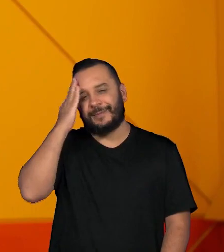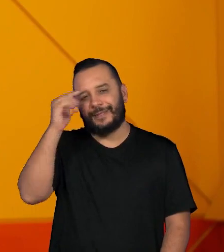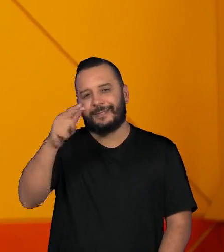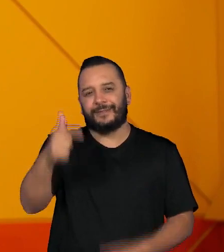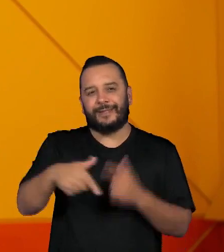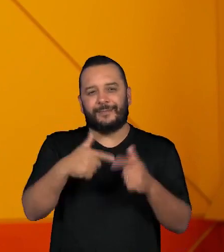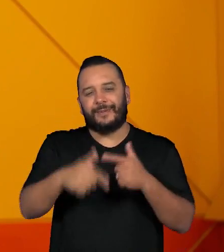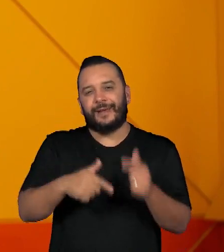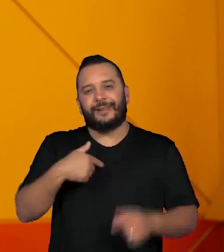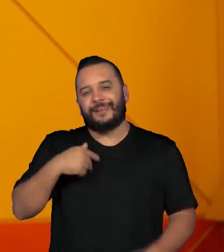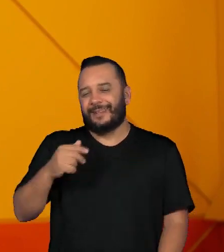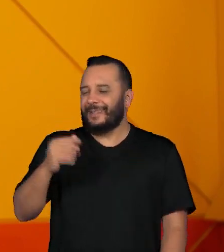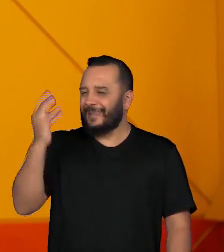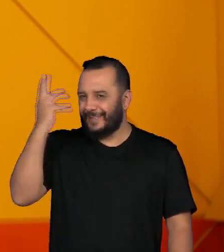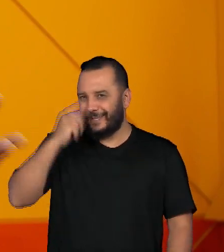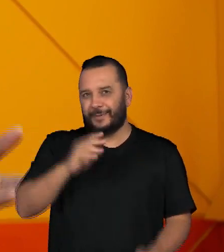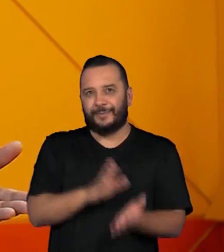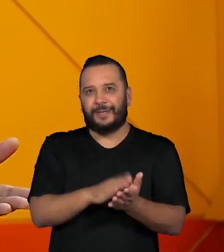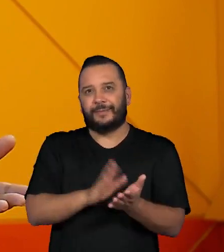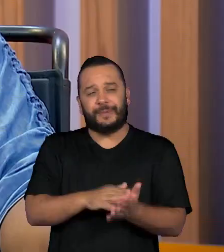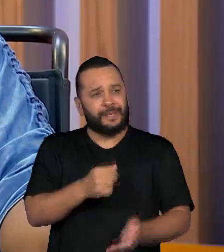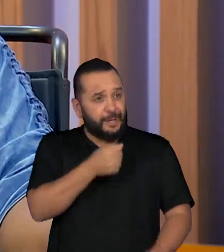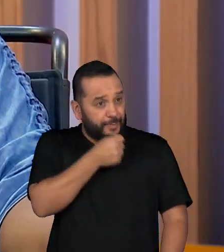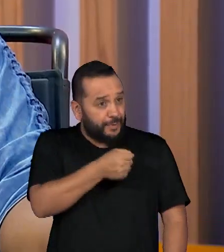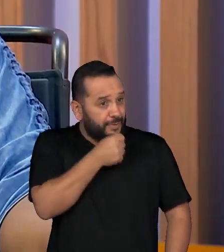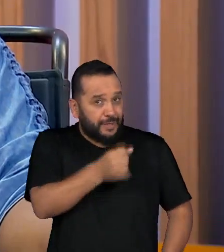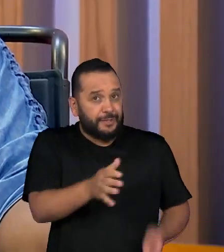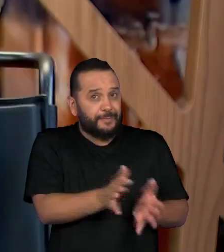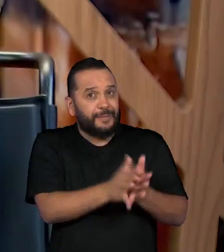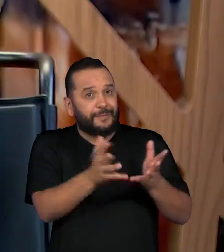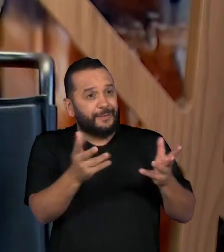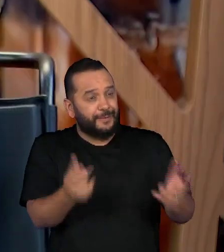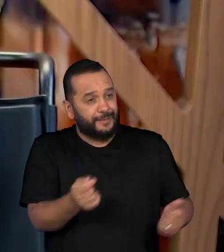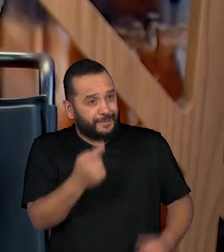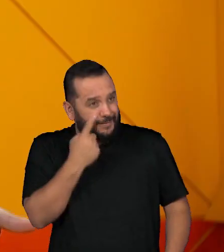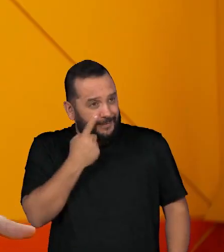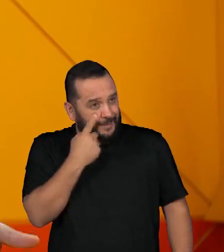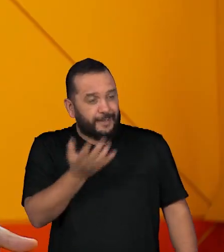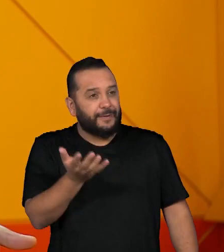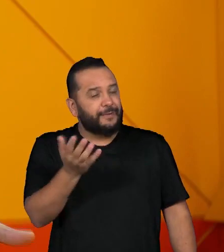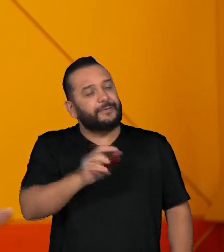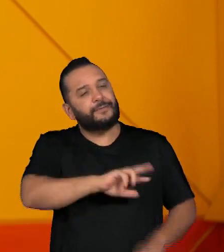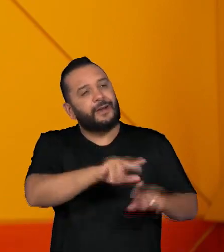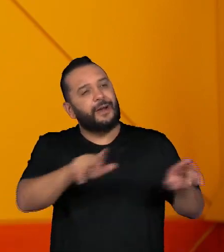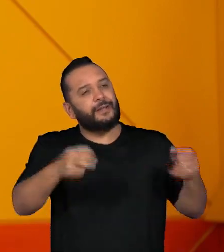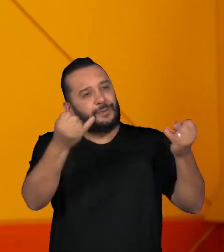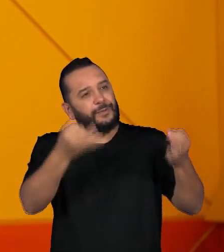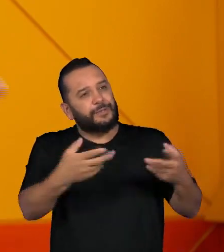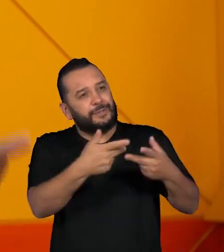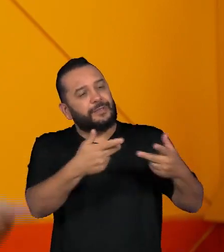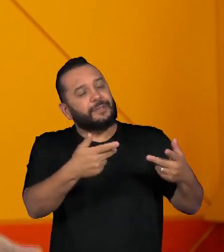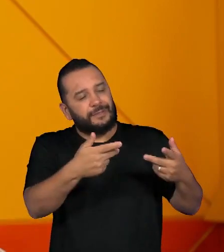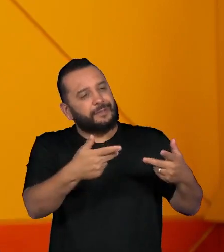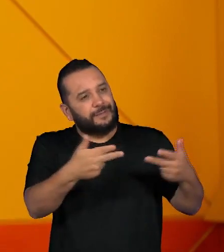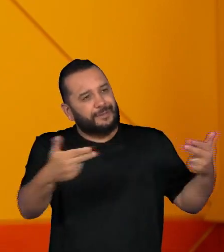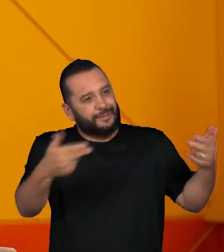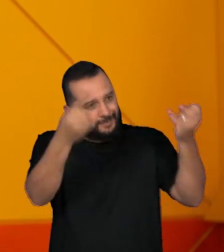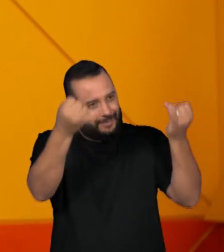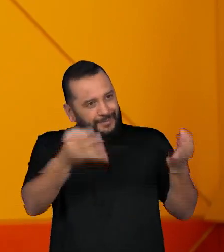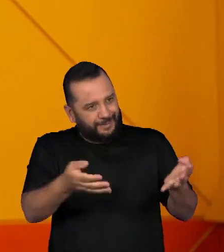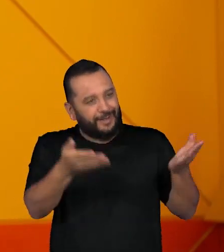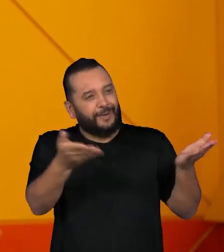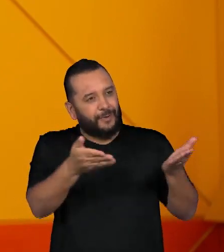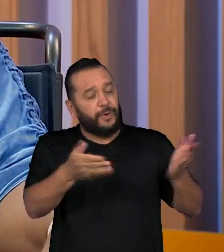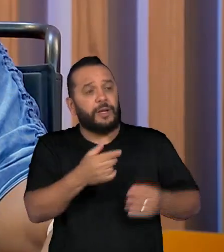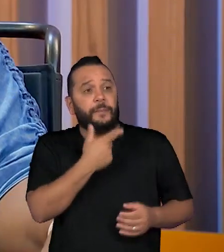lindo. Parabéns. Gente, que matéria incrível, né? Mariana, olha só, várias coisas que a gente pode falar agora sobre a questão dos meninos